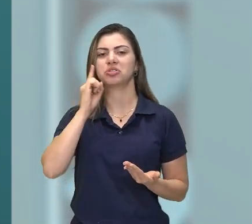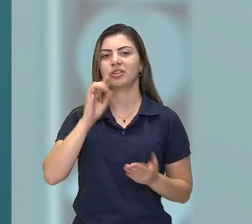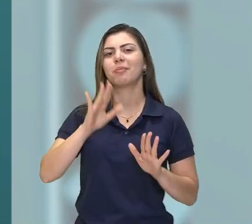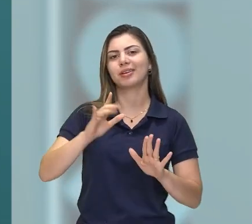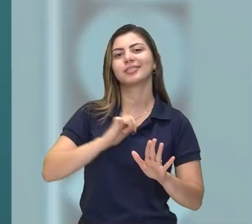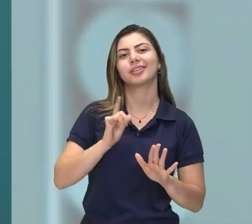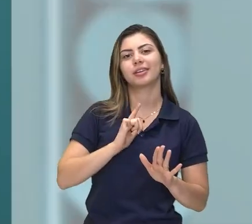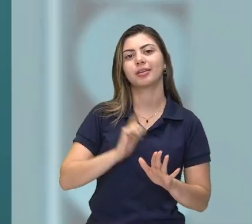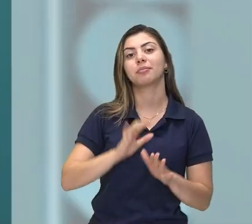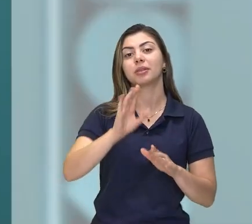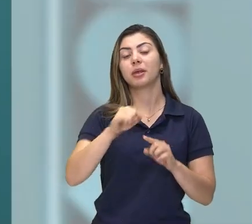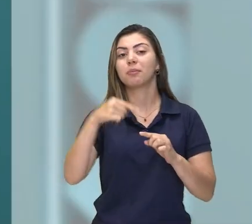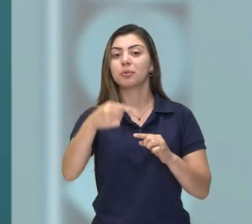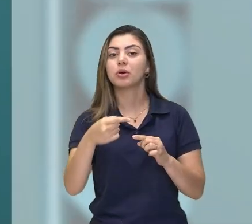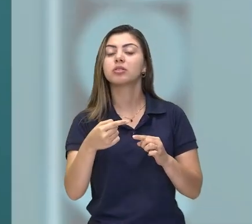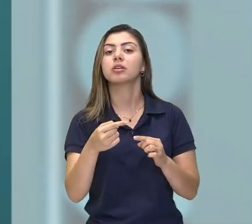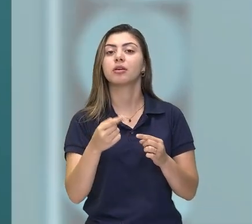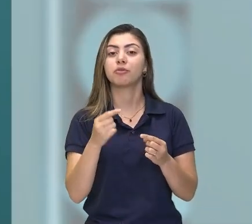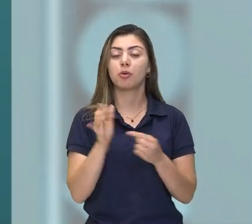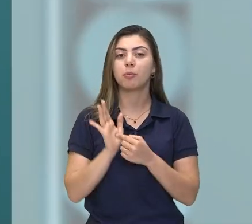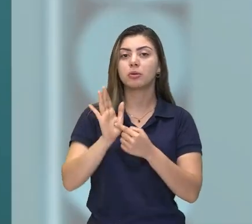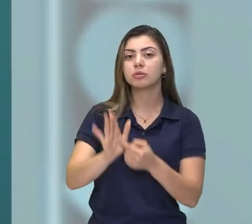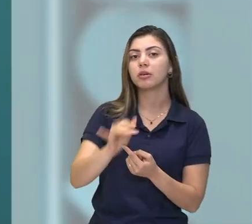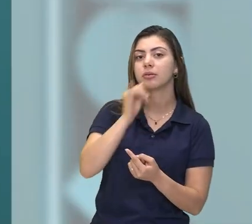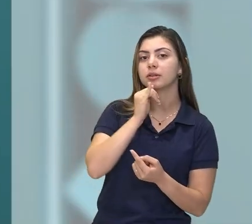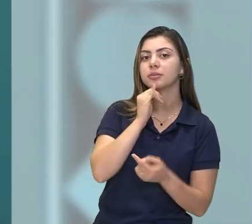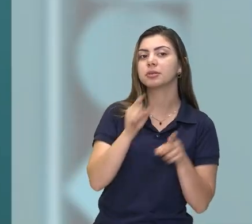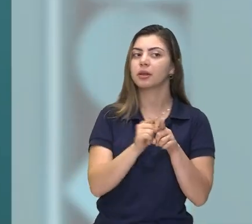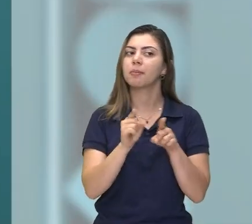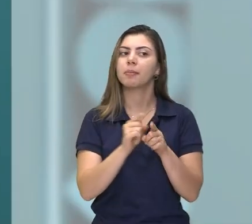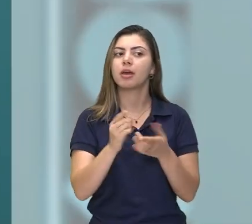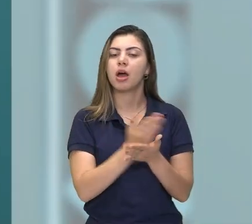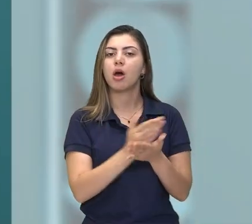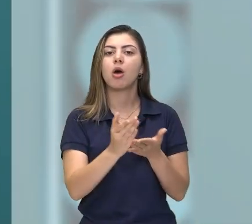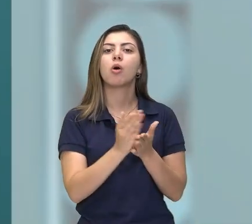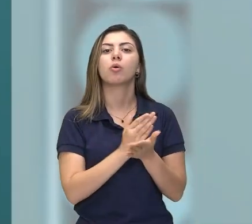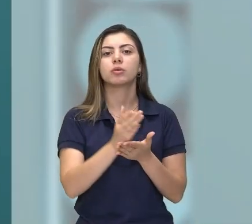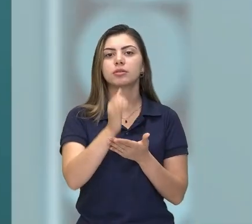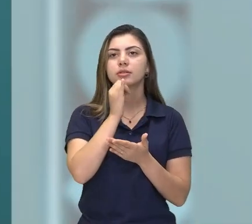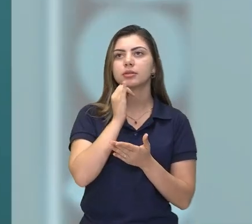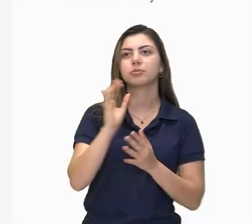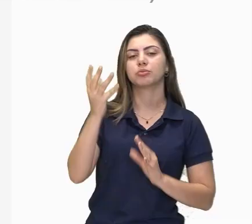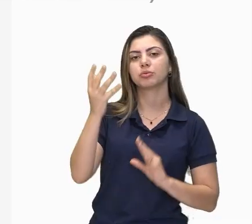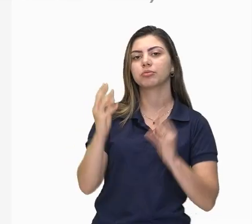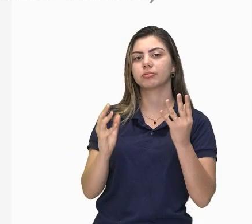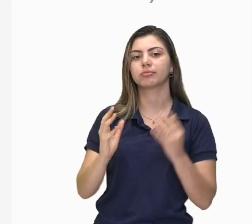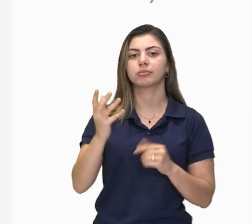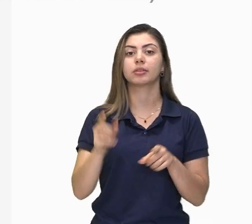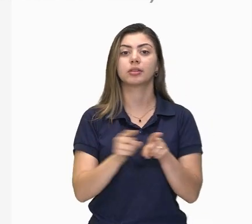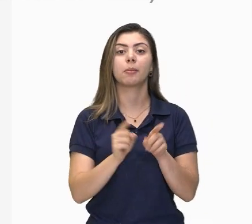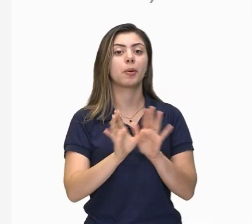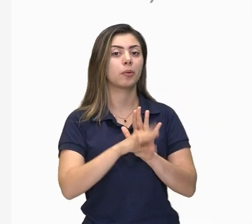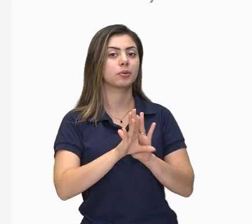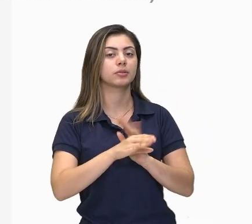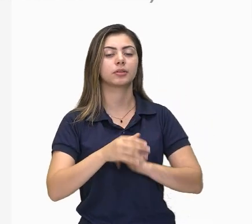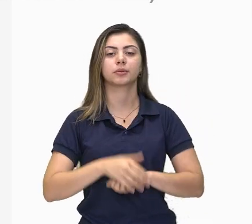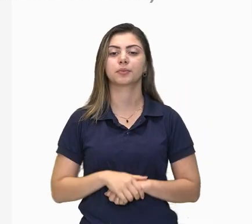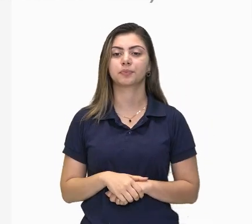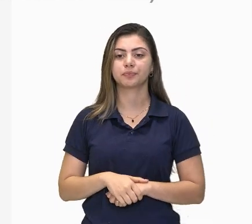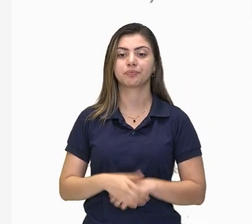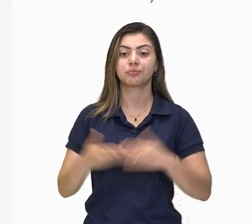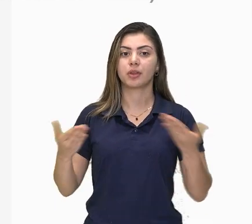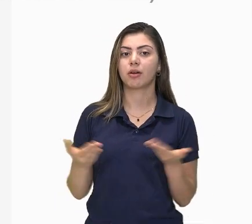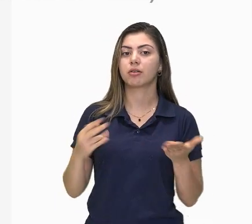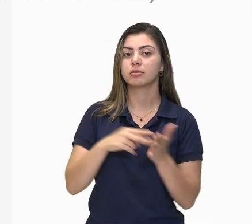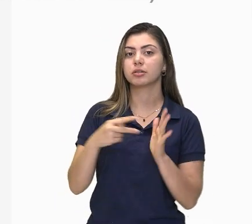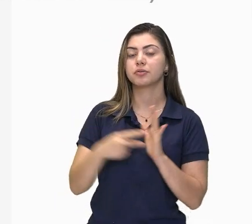Eu vou mostrar o conceito e depois eu quero que vocês pensem comigo algumas situações do dia a dia. Vejam aí. Então, intertextualidade é o